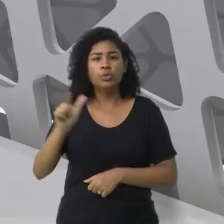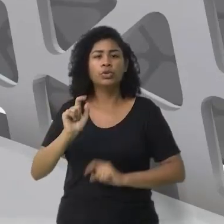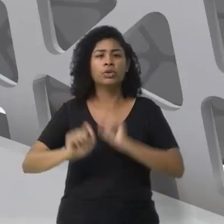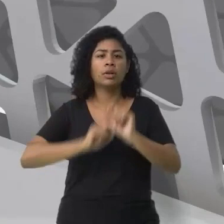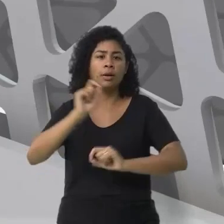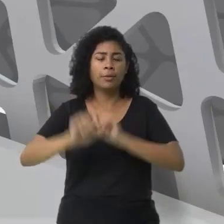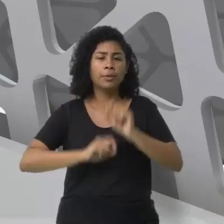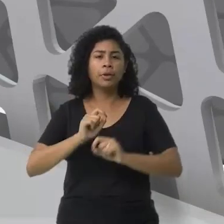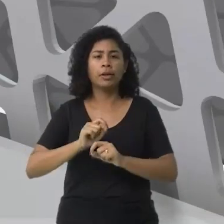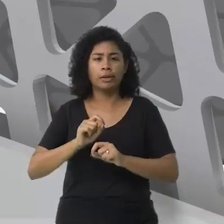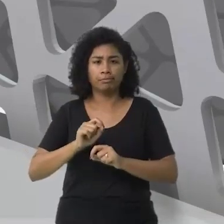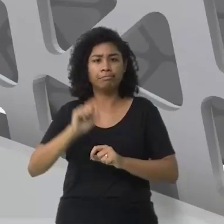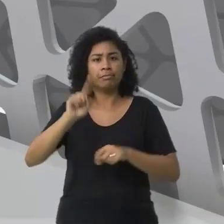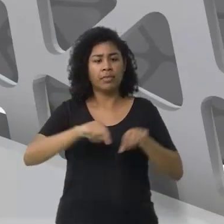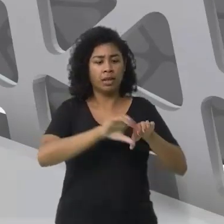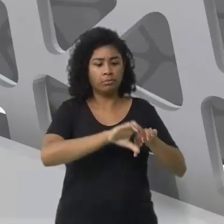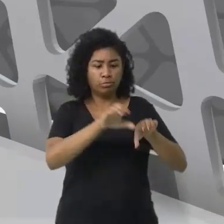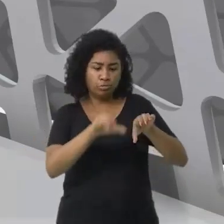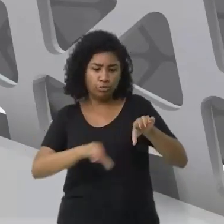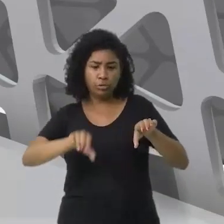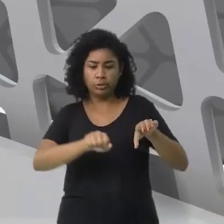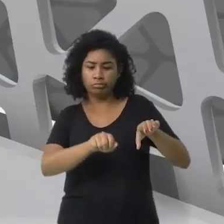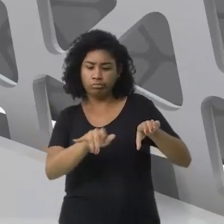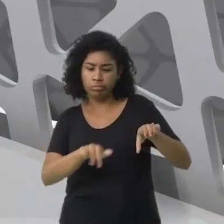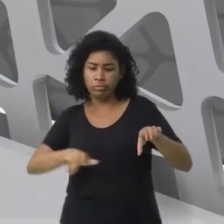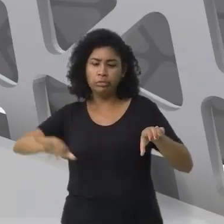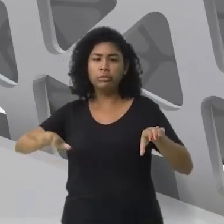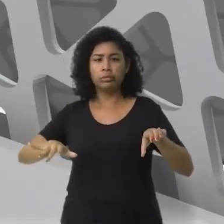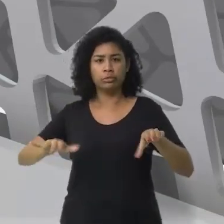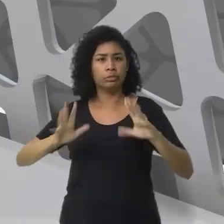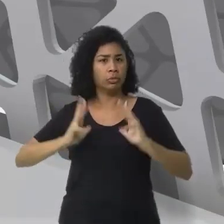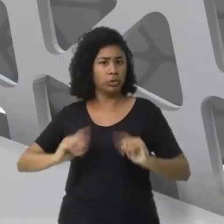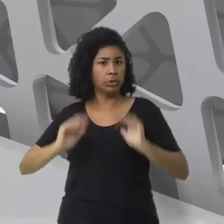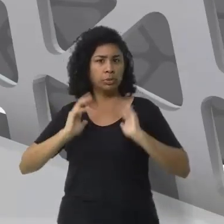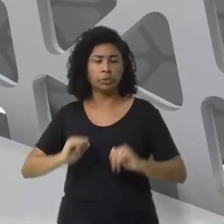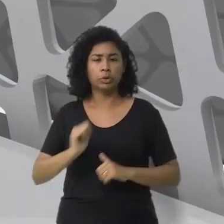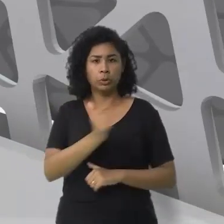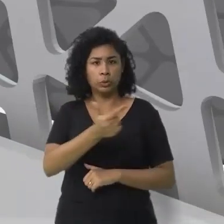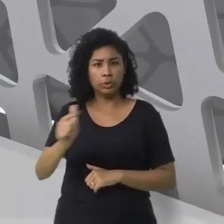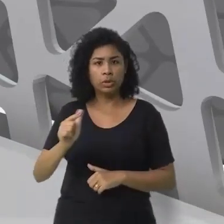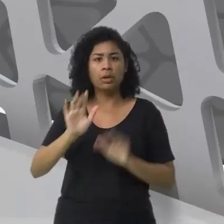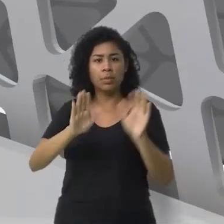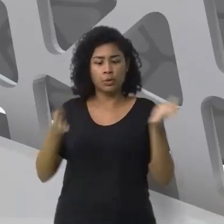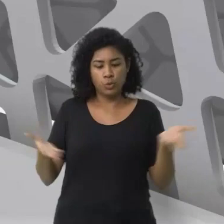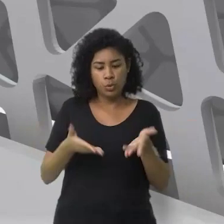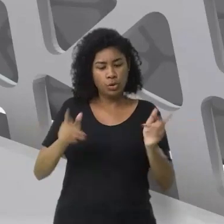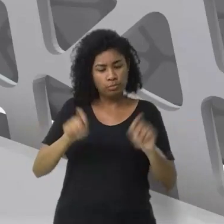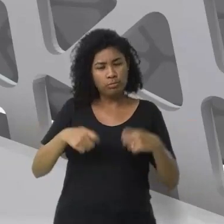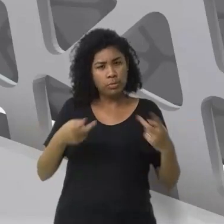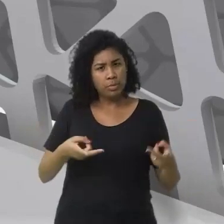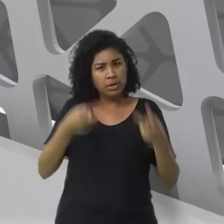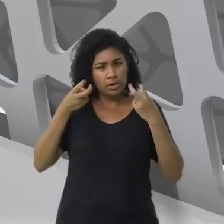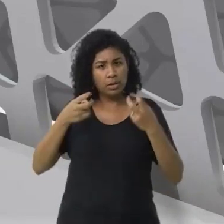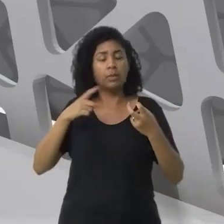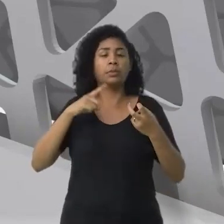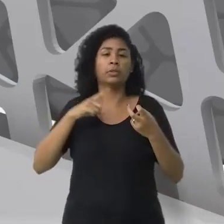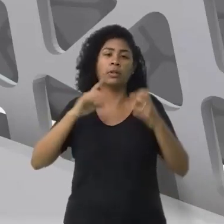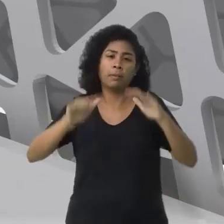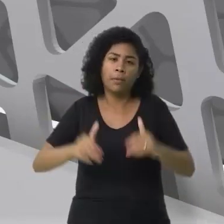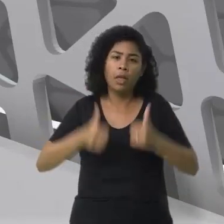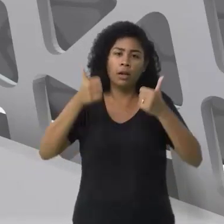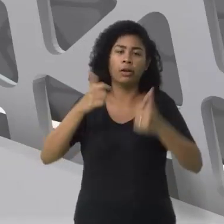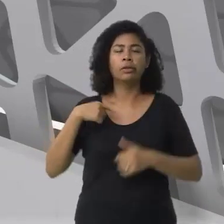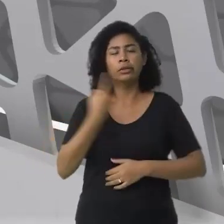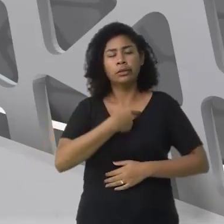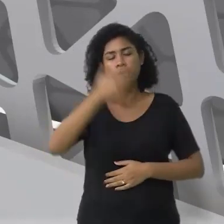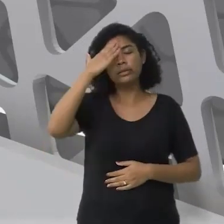saneamento básico, e hoje em dia a gente verifica que está ocorrendo a melhoria. A gente sabe que existem algumas áreas que não tem